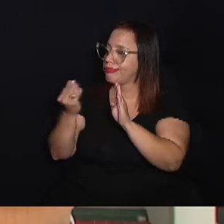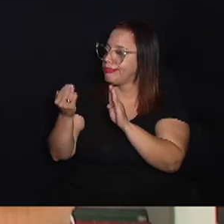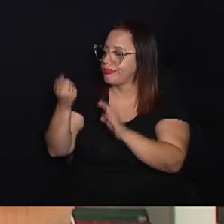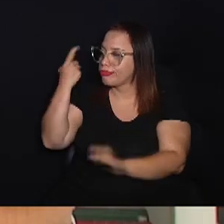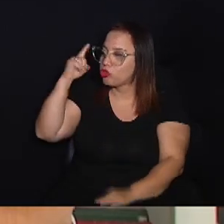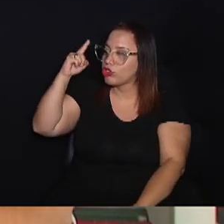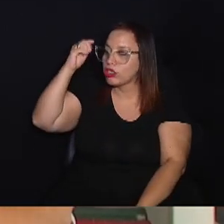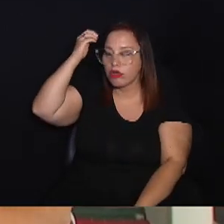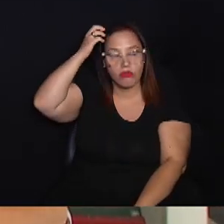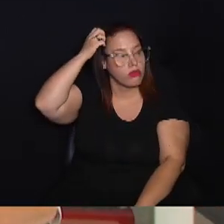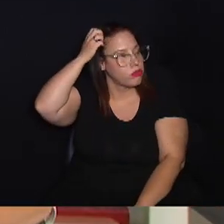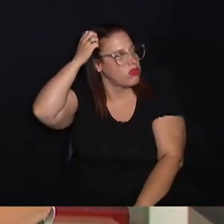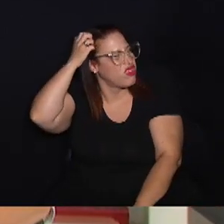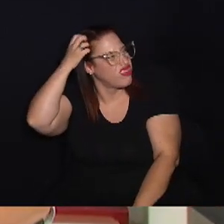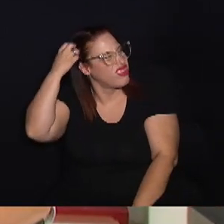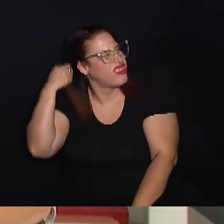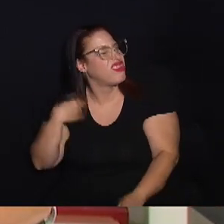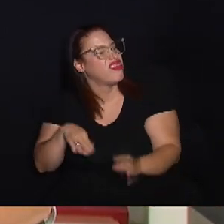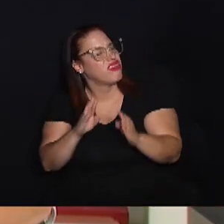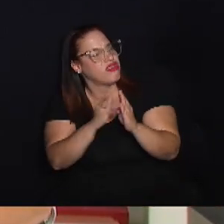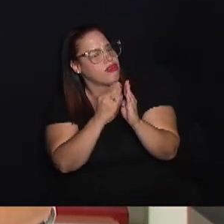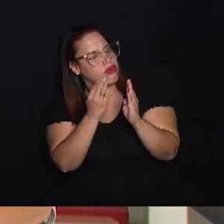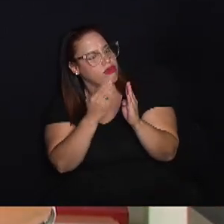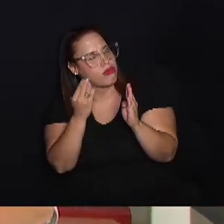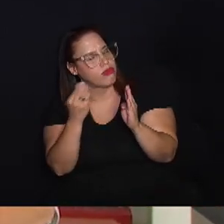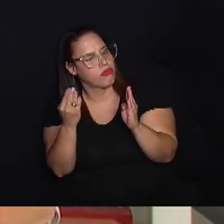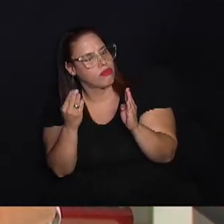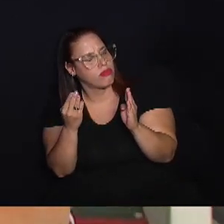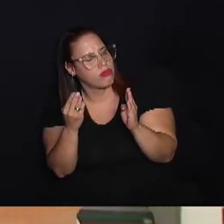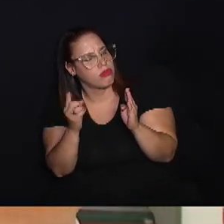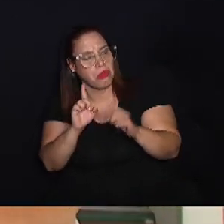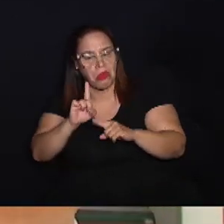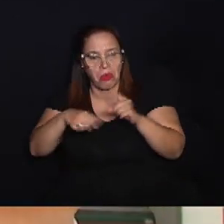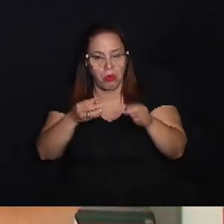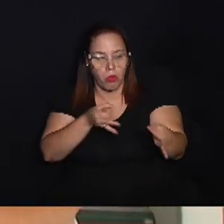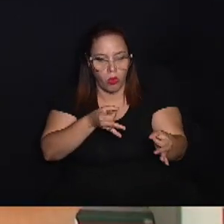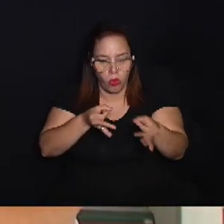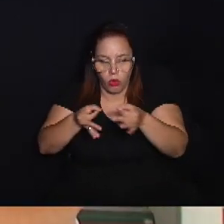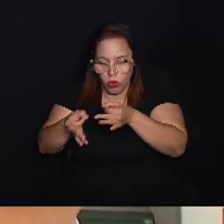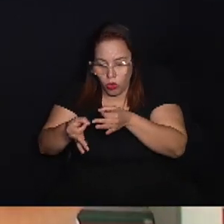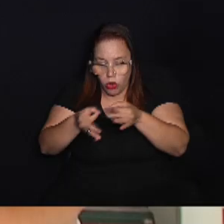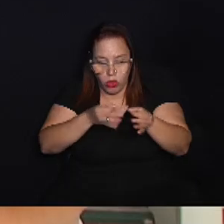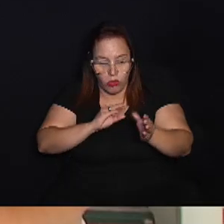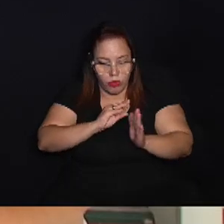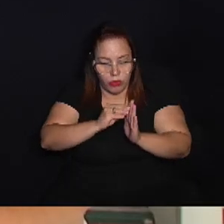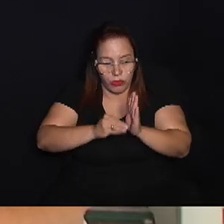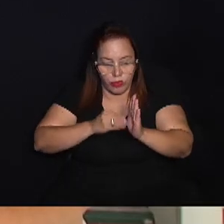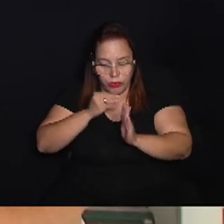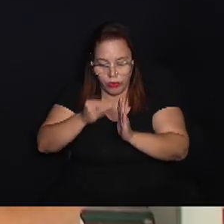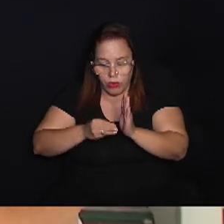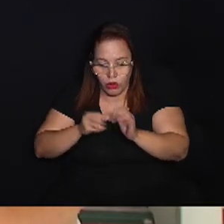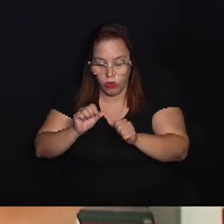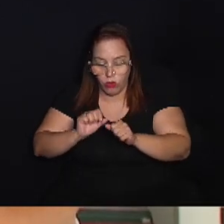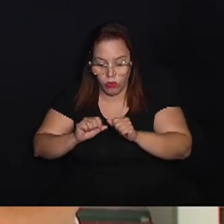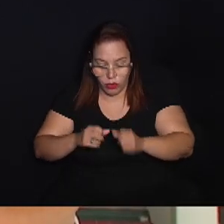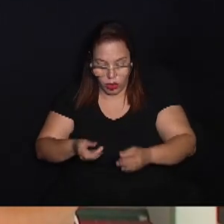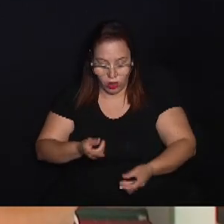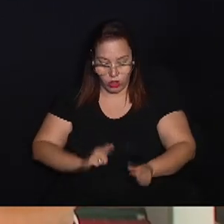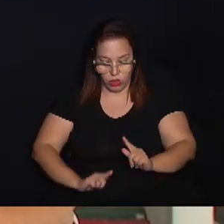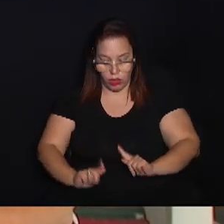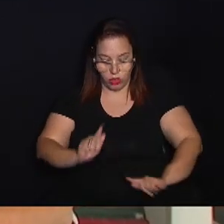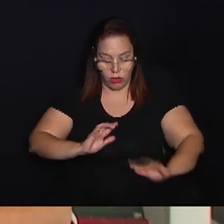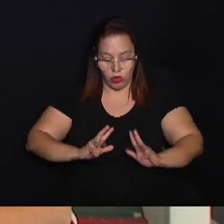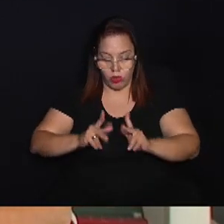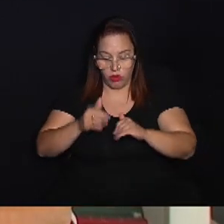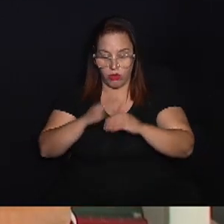a dia? O bibliotecário, ele, além de organizar, ele também faz a gestão, ele faz todo